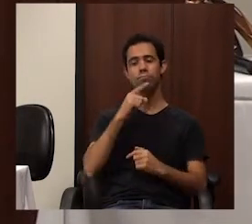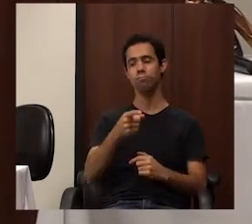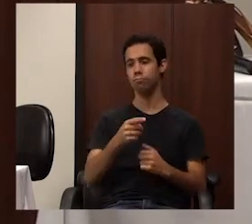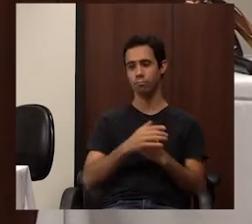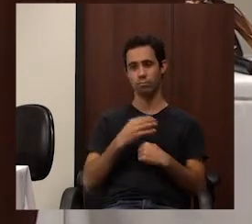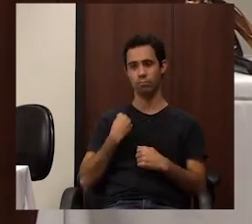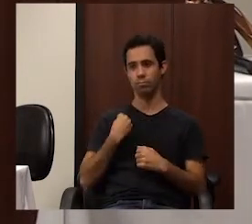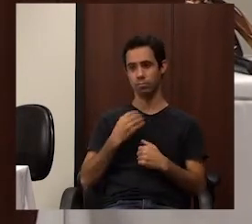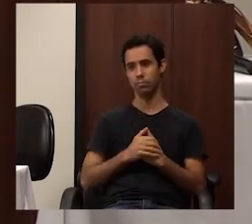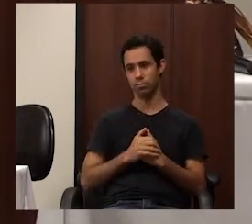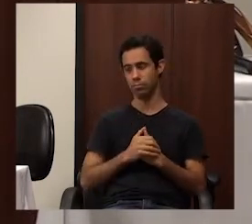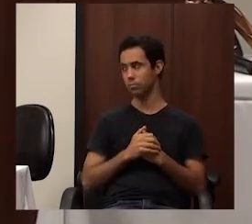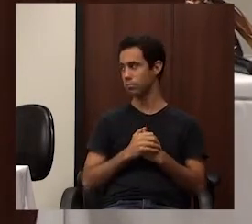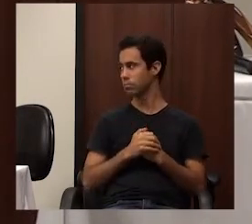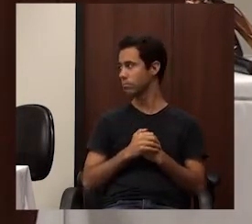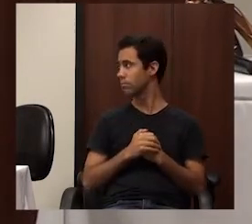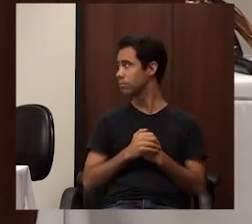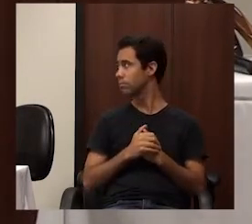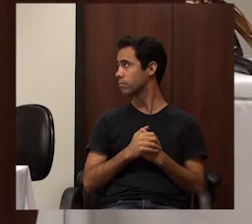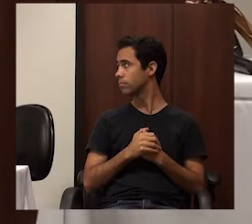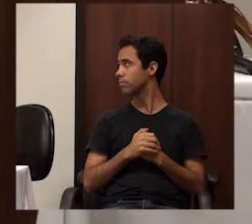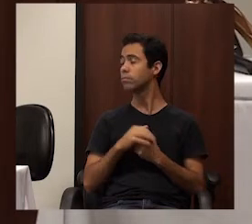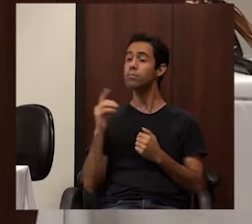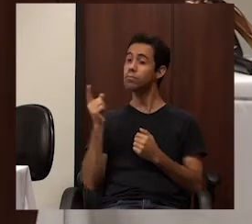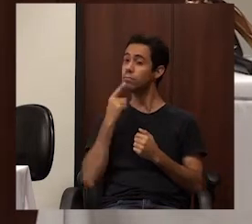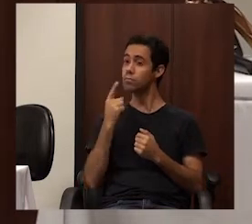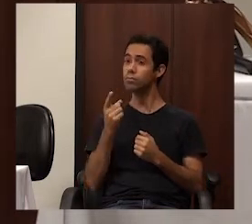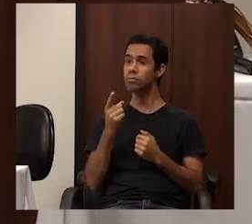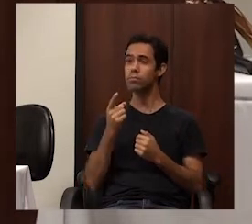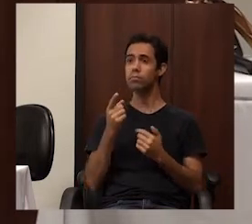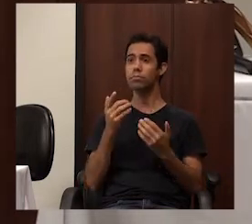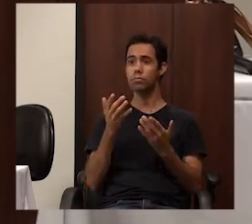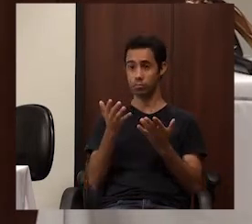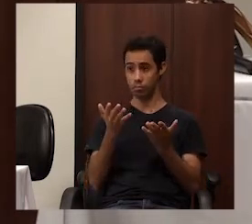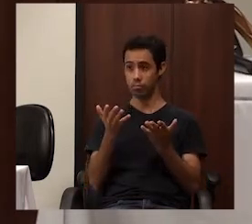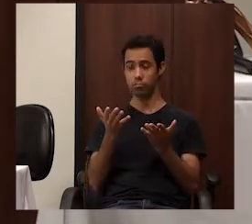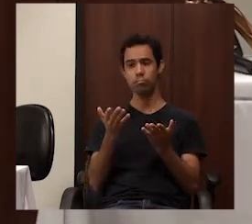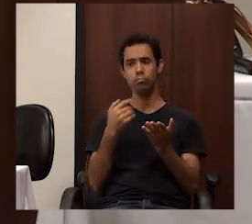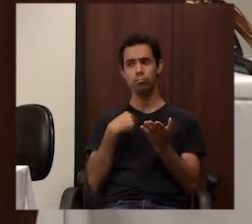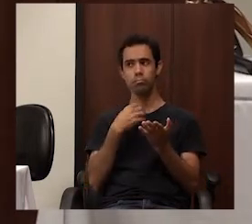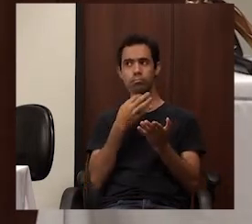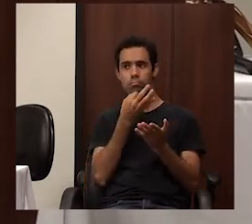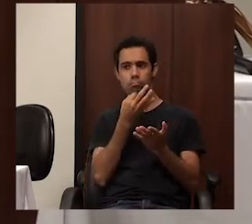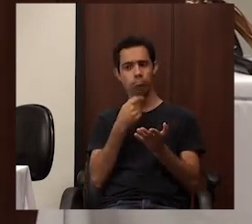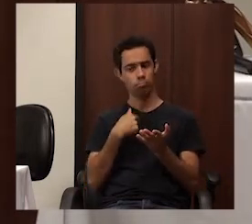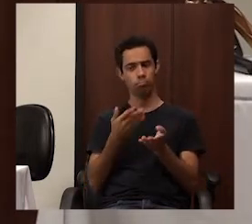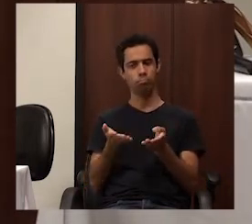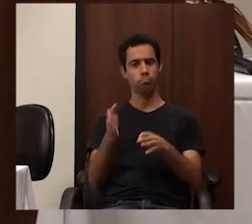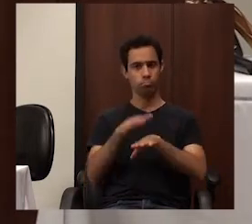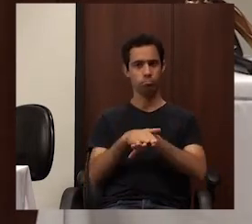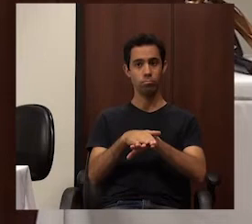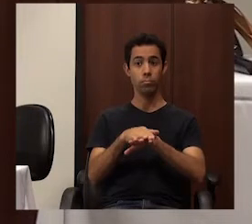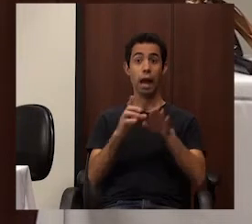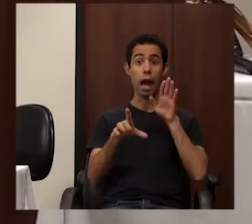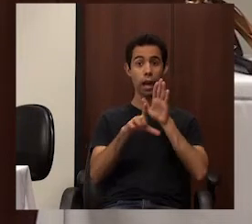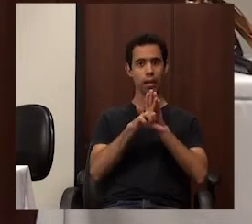Então, eu sou adepta da inclusão, sim, em primeiro lugar porque a lei assim determina,